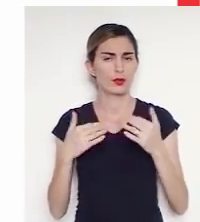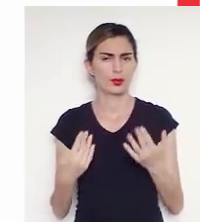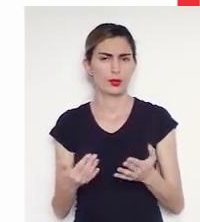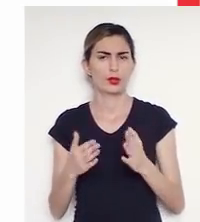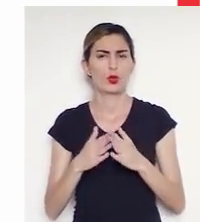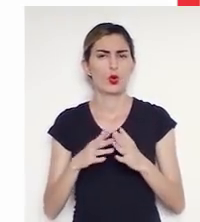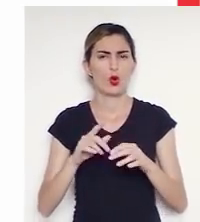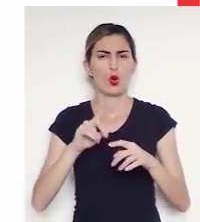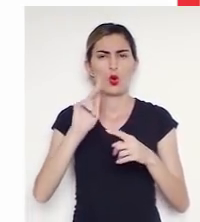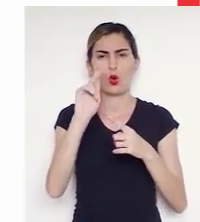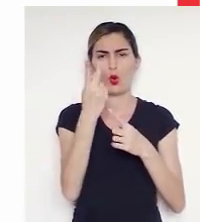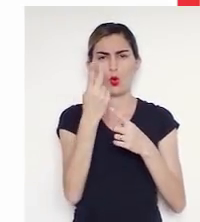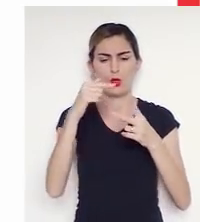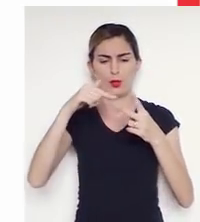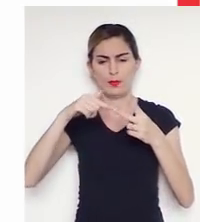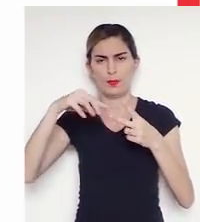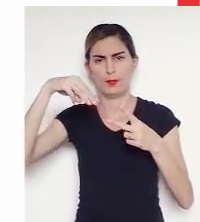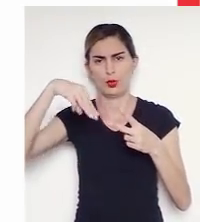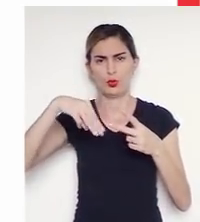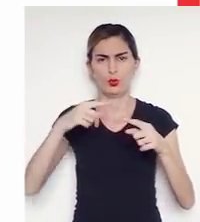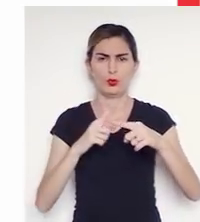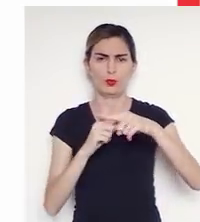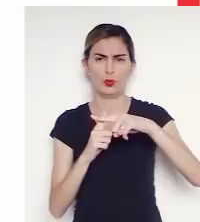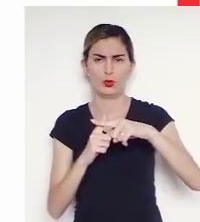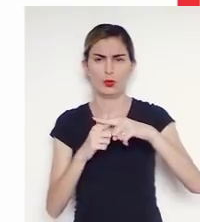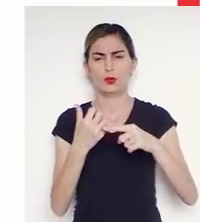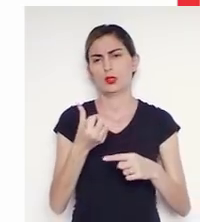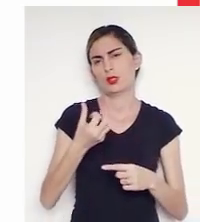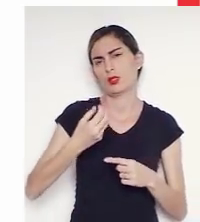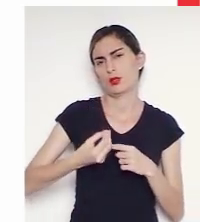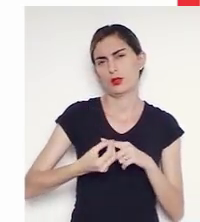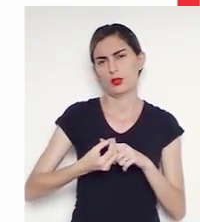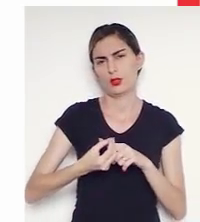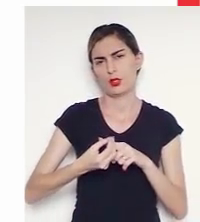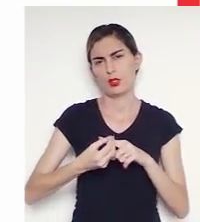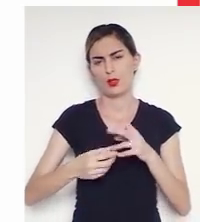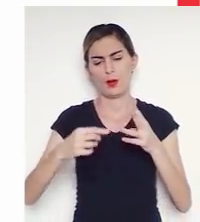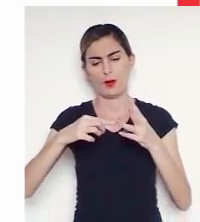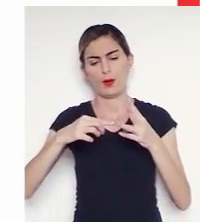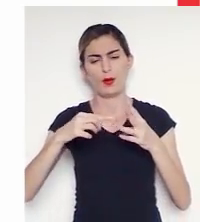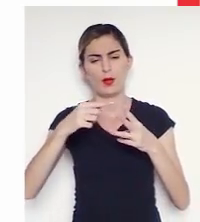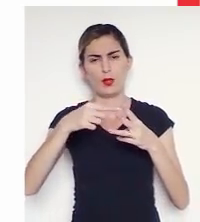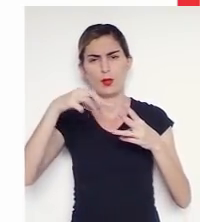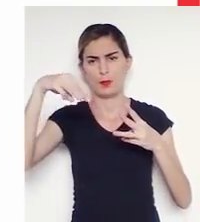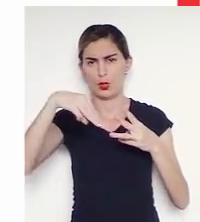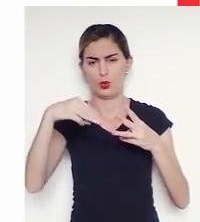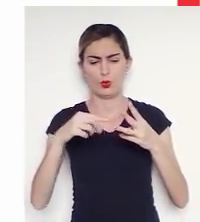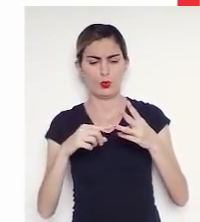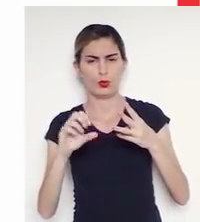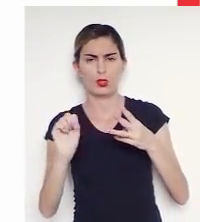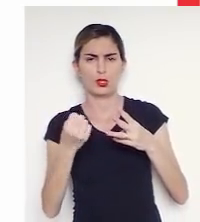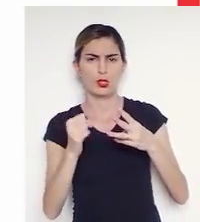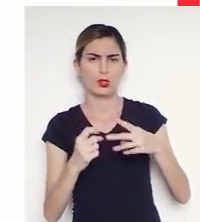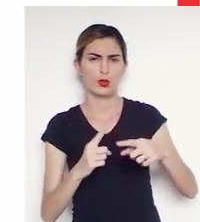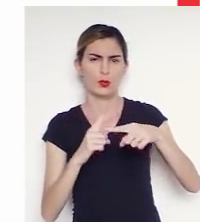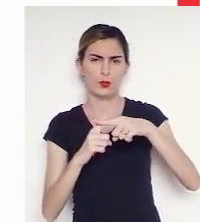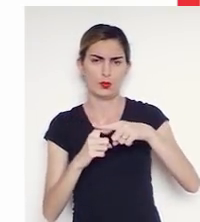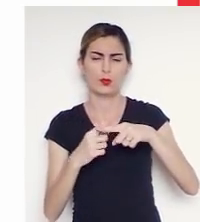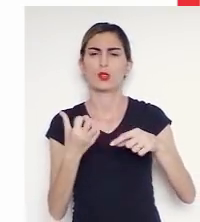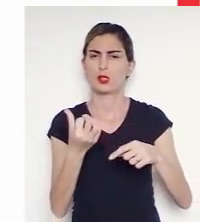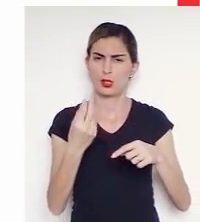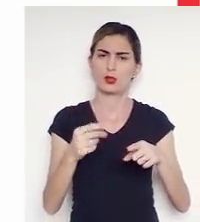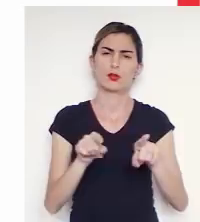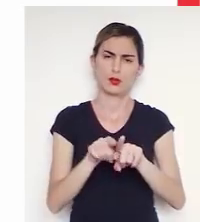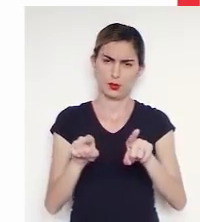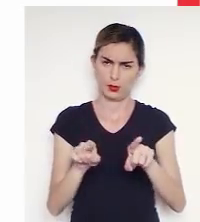Então, de hora para minuto, multiplicamos por 60. De minuto para segundo, multiplicamos por